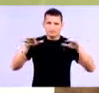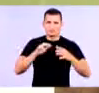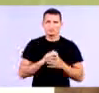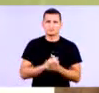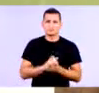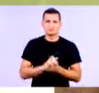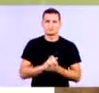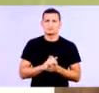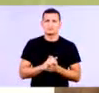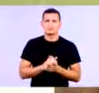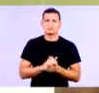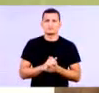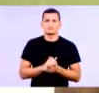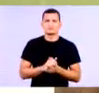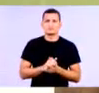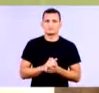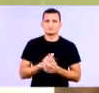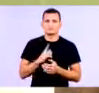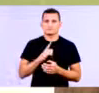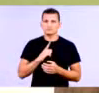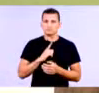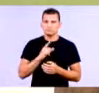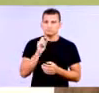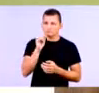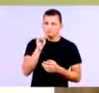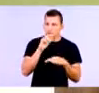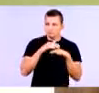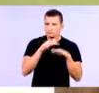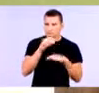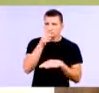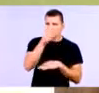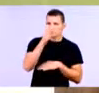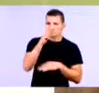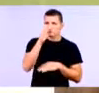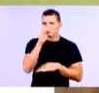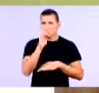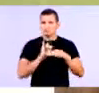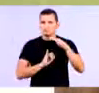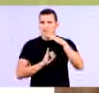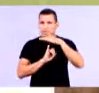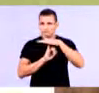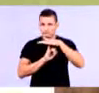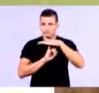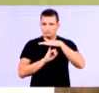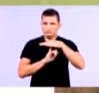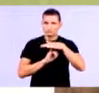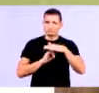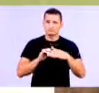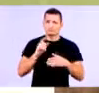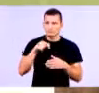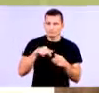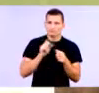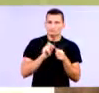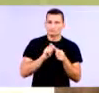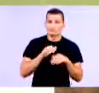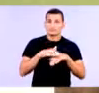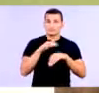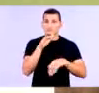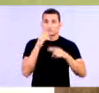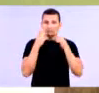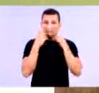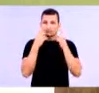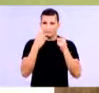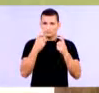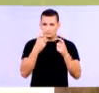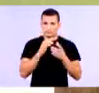gente tem aí um pouco mais de 150 instituições que realmente fizeram. E o mais interessante é